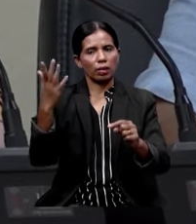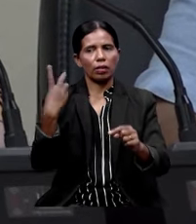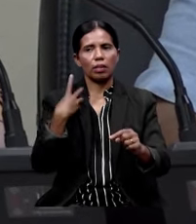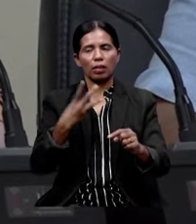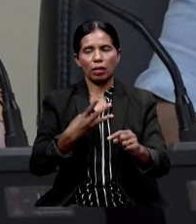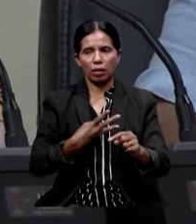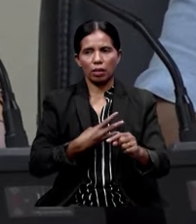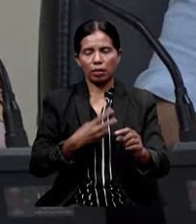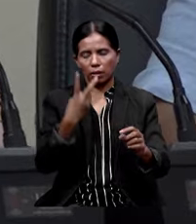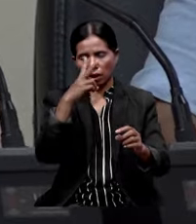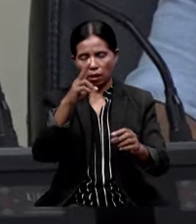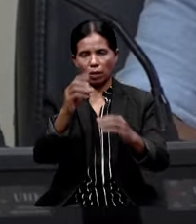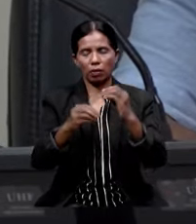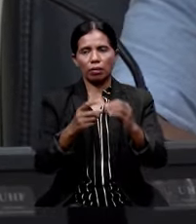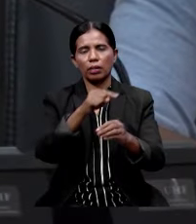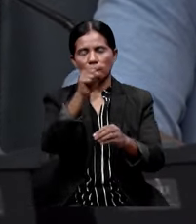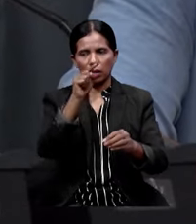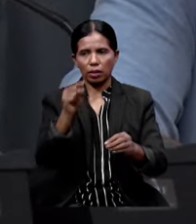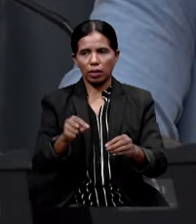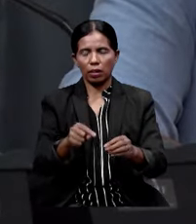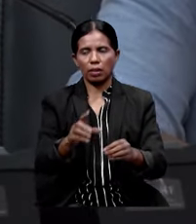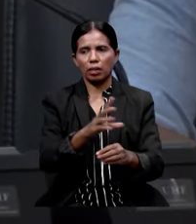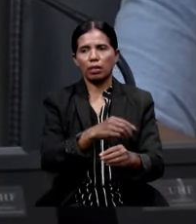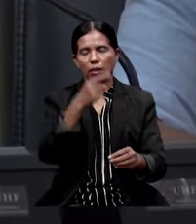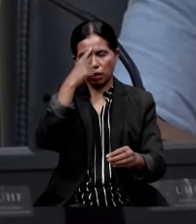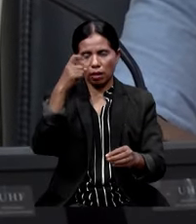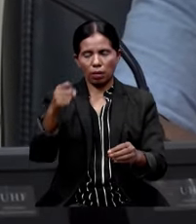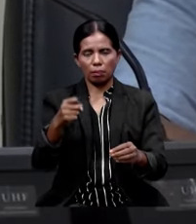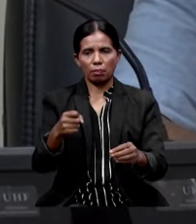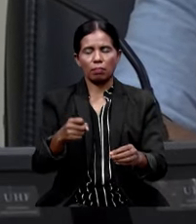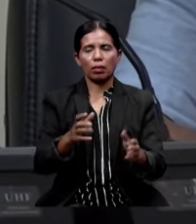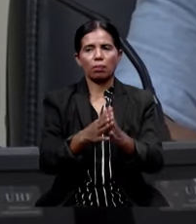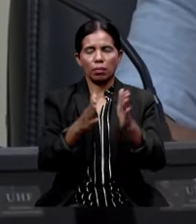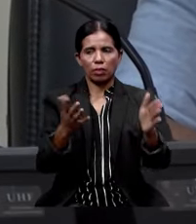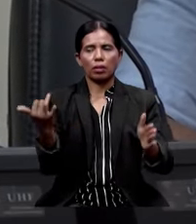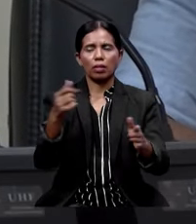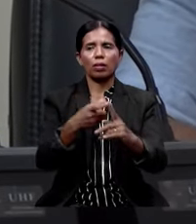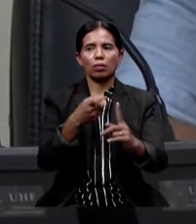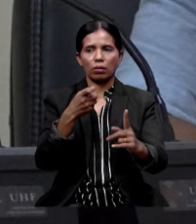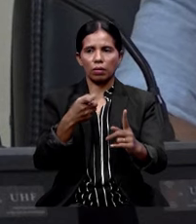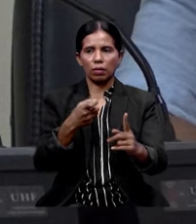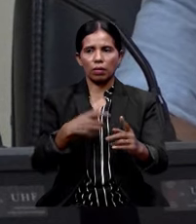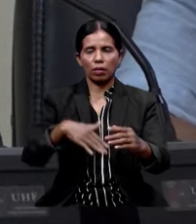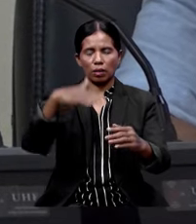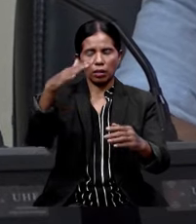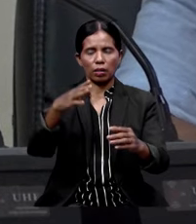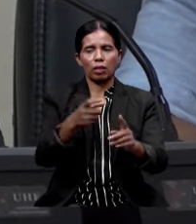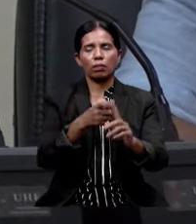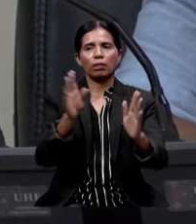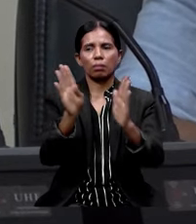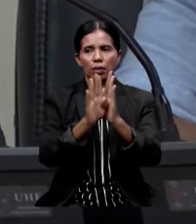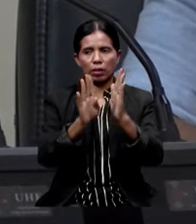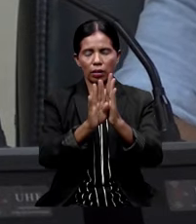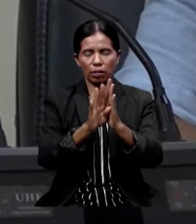alguma classificação. Tamba, lugares nele, ia te ona. Então, você ia ter que ir barreira, né? E